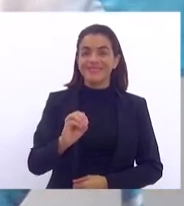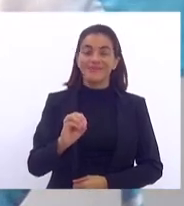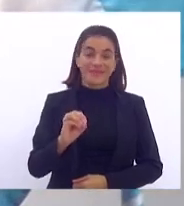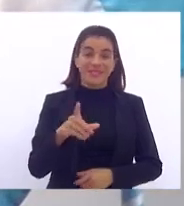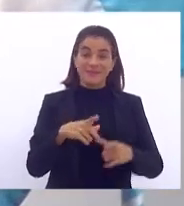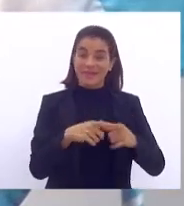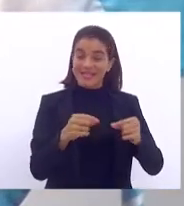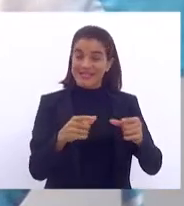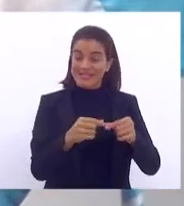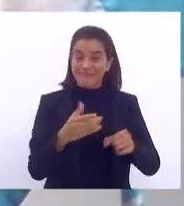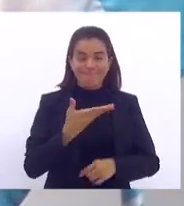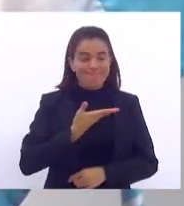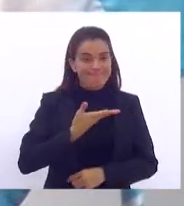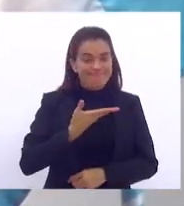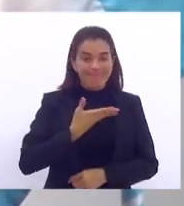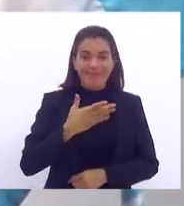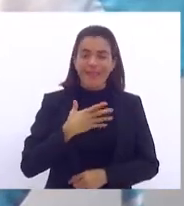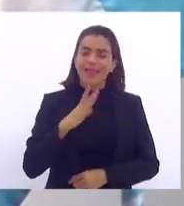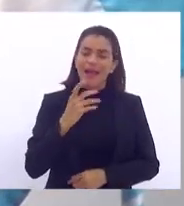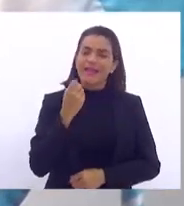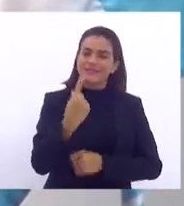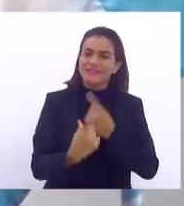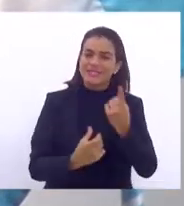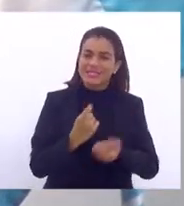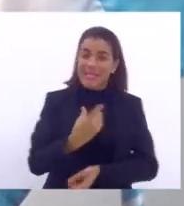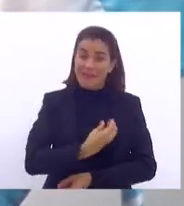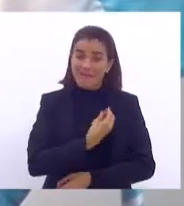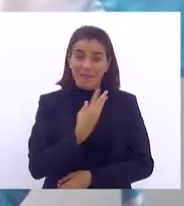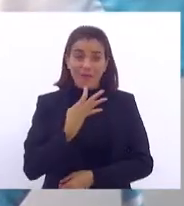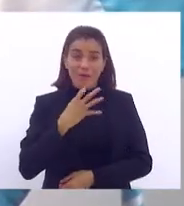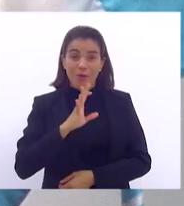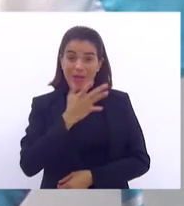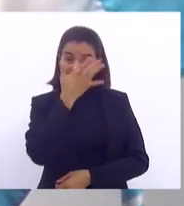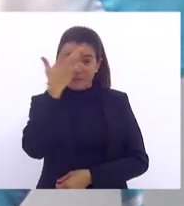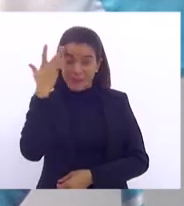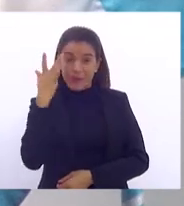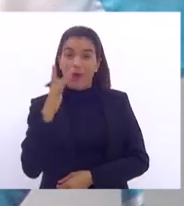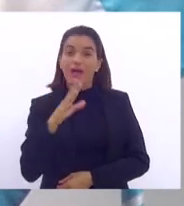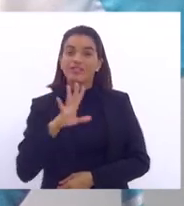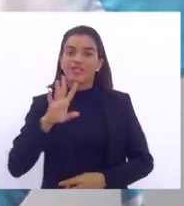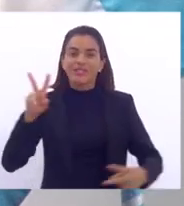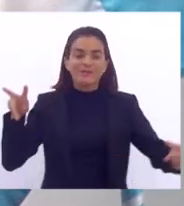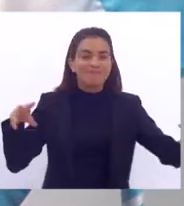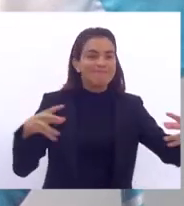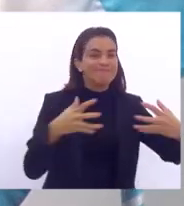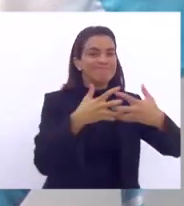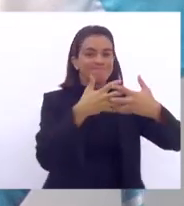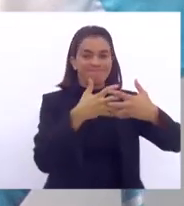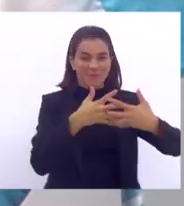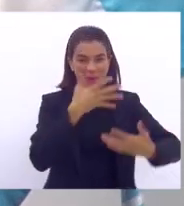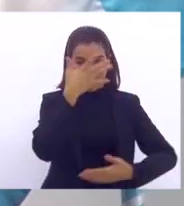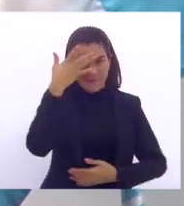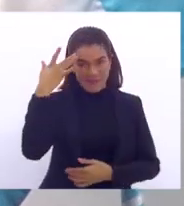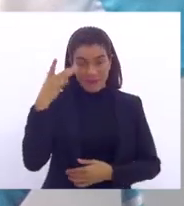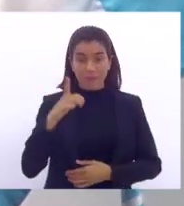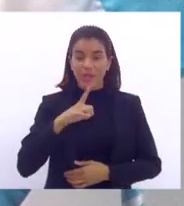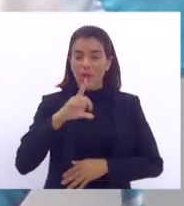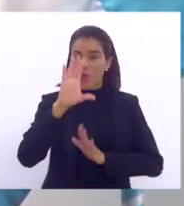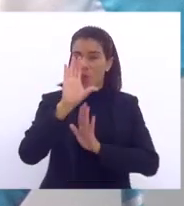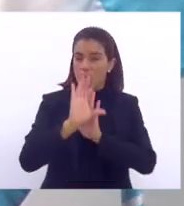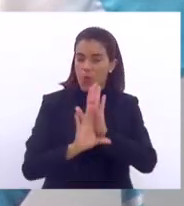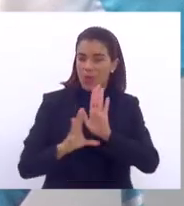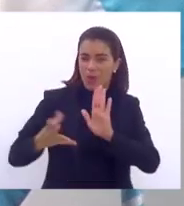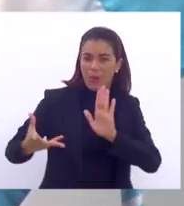que às vezes na vida a gente não conhece uma pessoa a gente reconhece e João Carlos solto tem um currículo